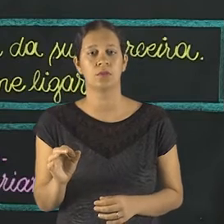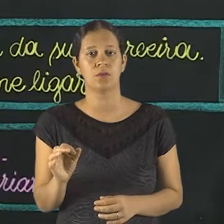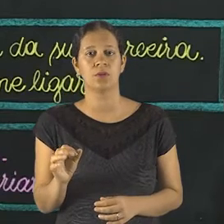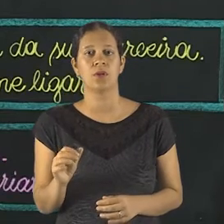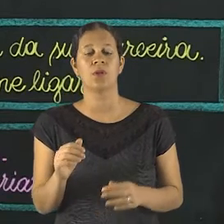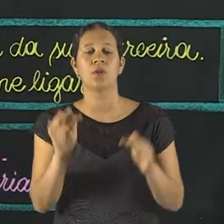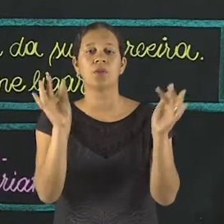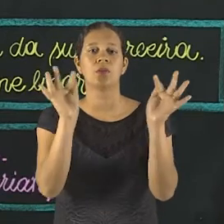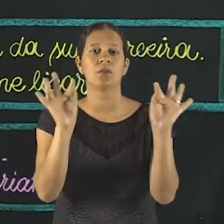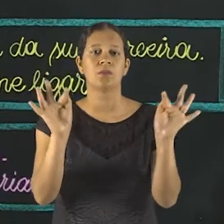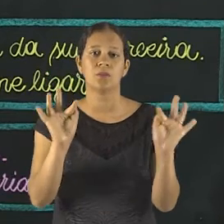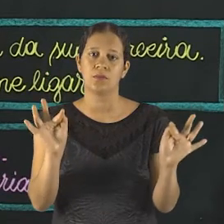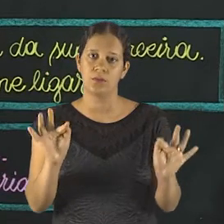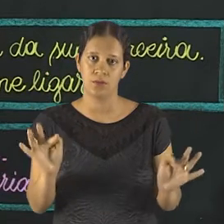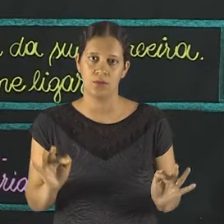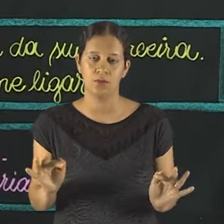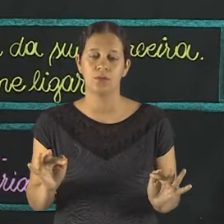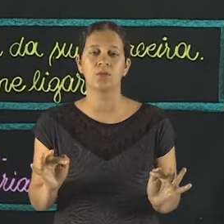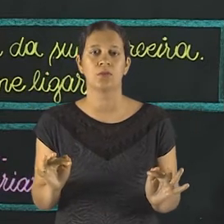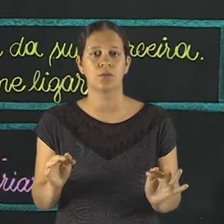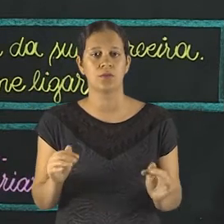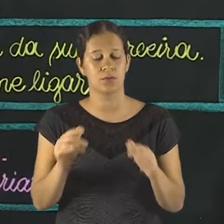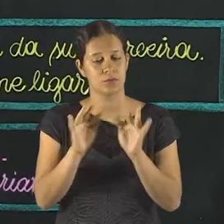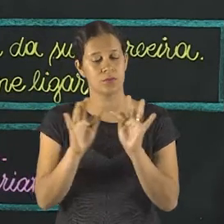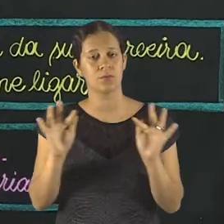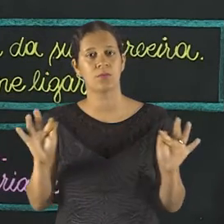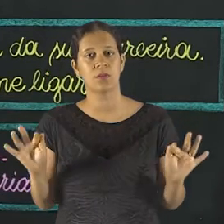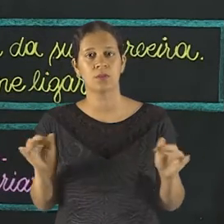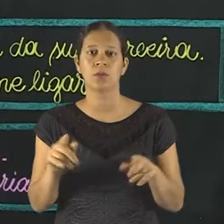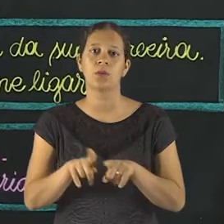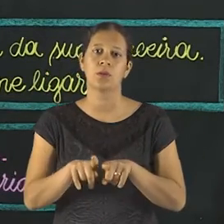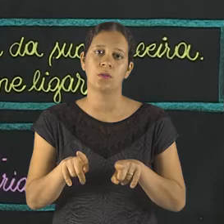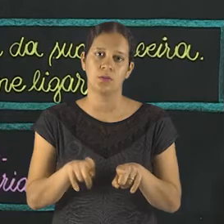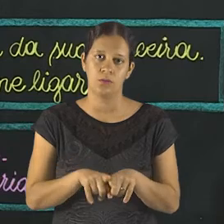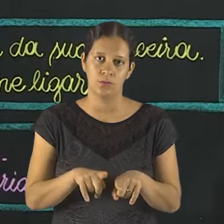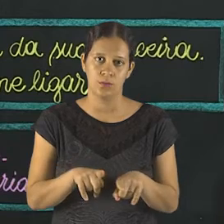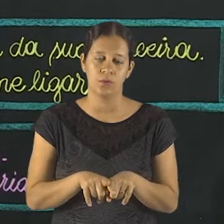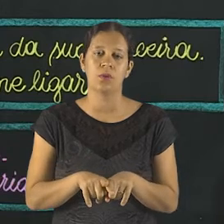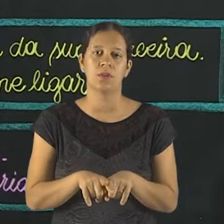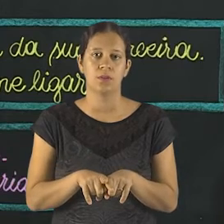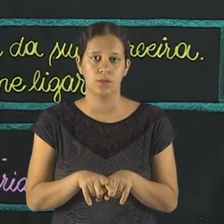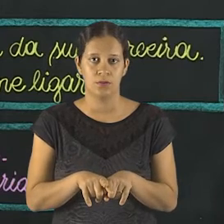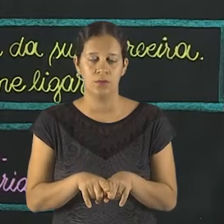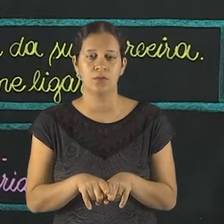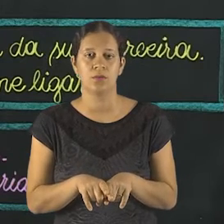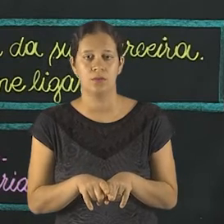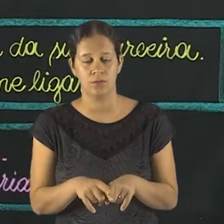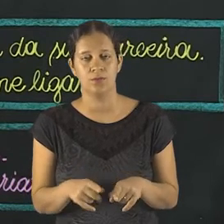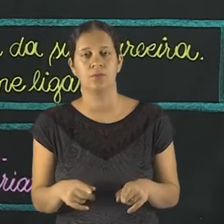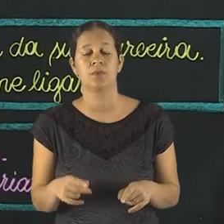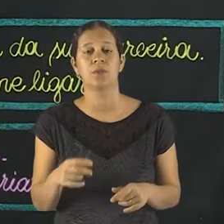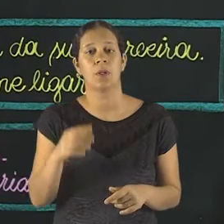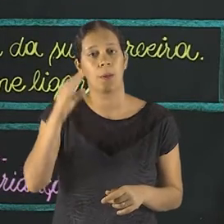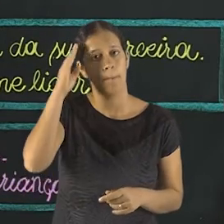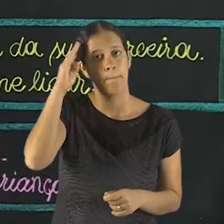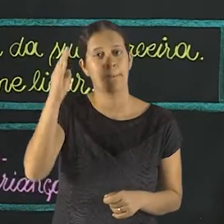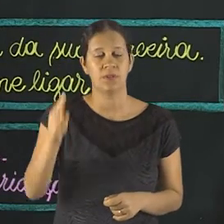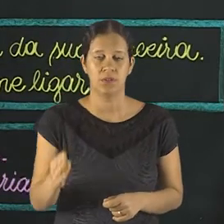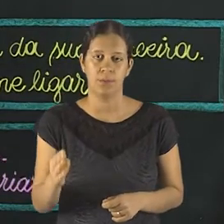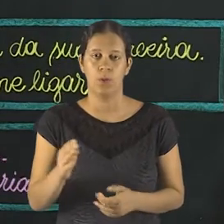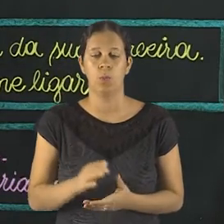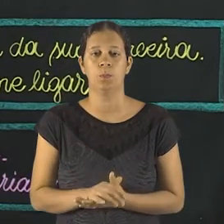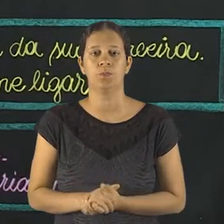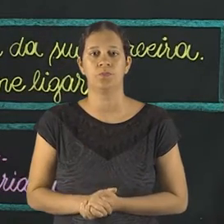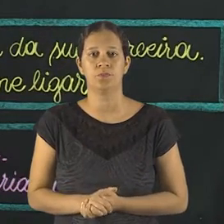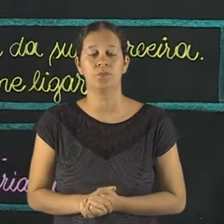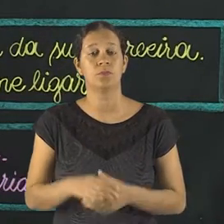depende sintaticamente dessa oração. Por isso que as reduzidas também são subordinadas à oração